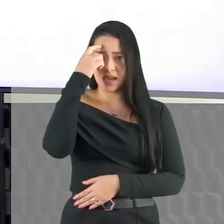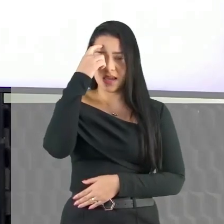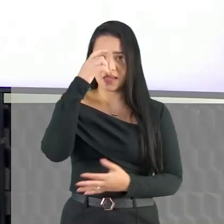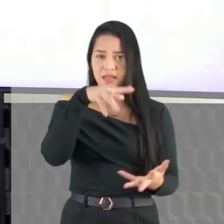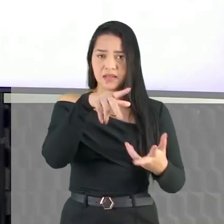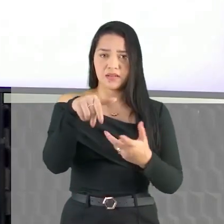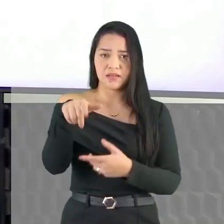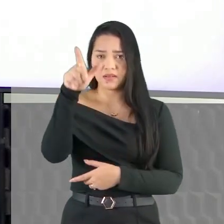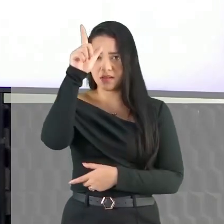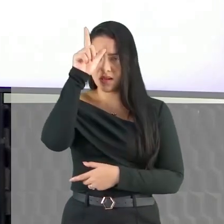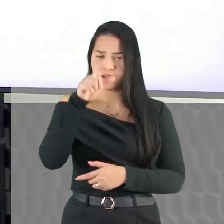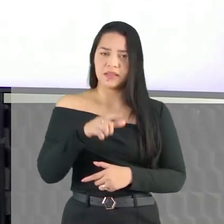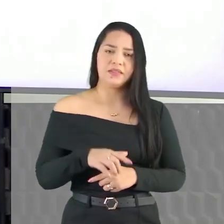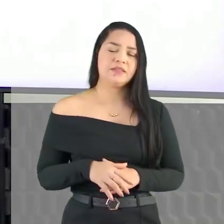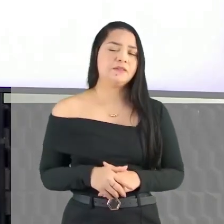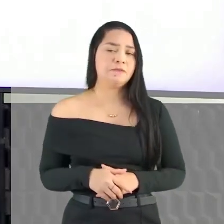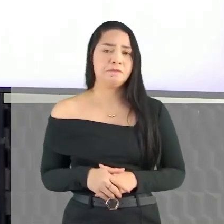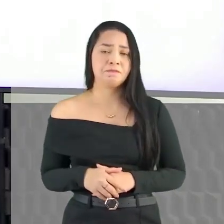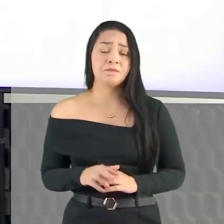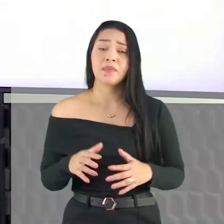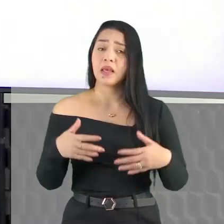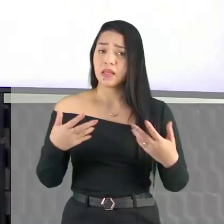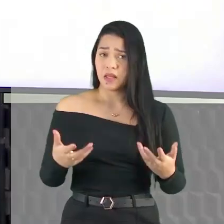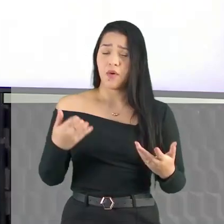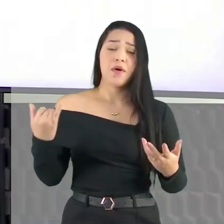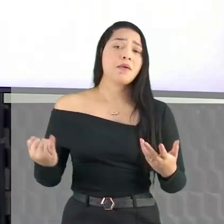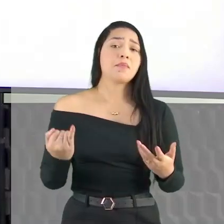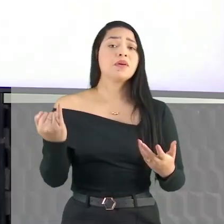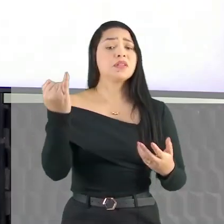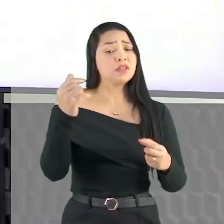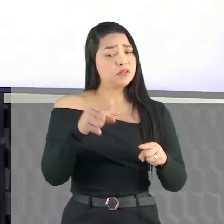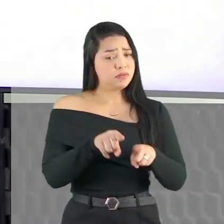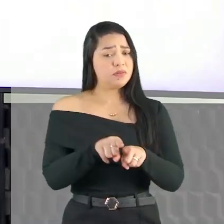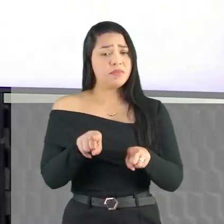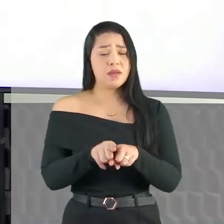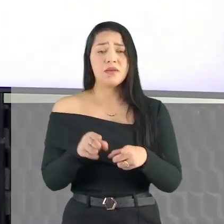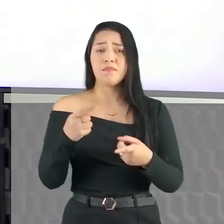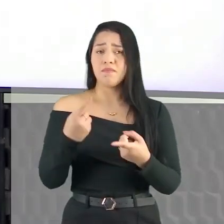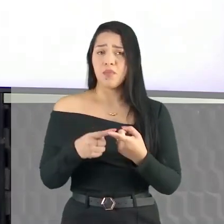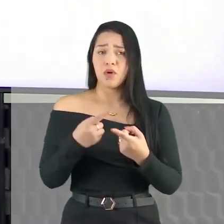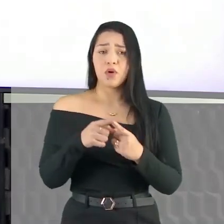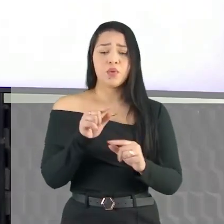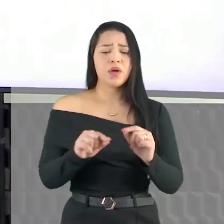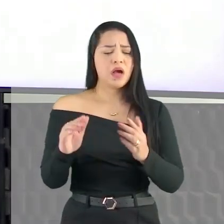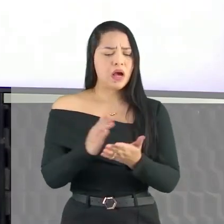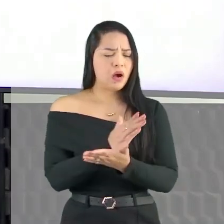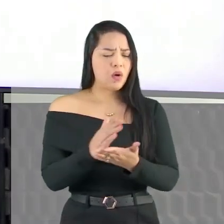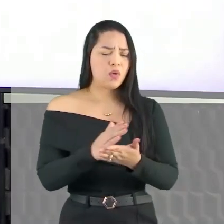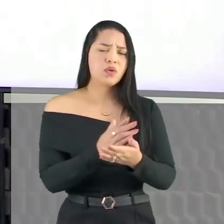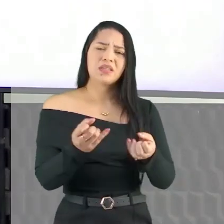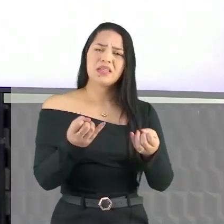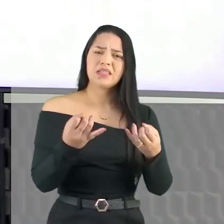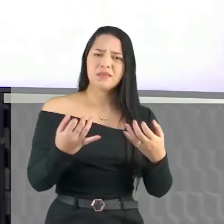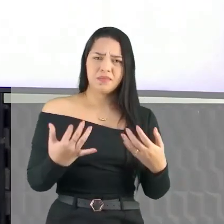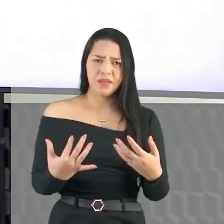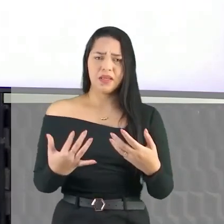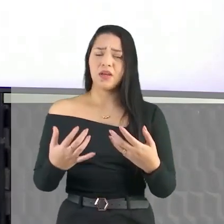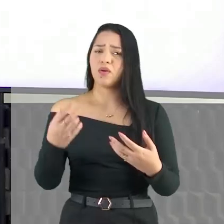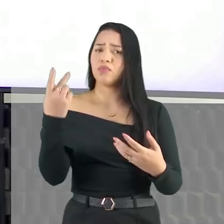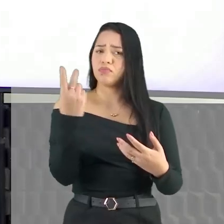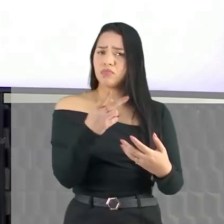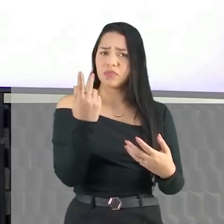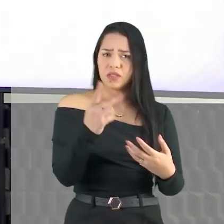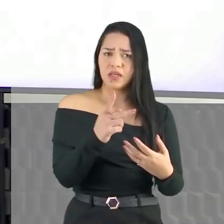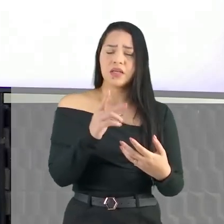nacionais socialistas. Bom, é importante também essa alternativa, porque alguns até dizem que o partido